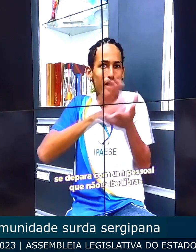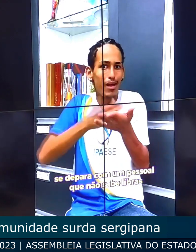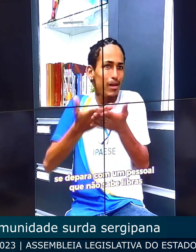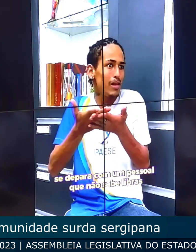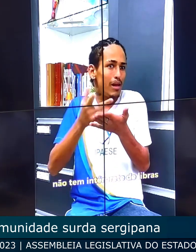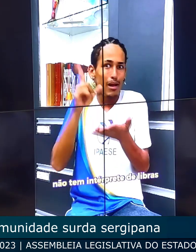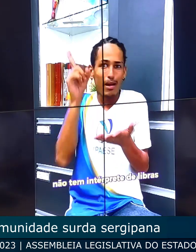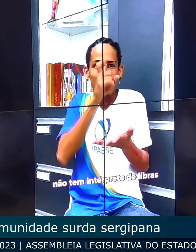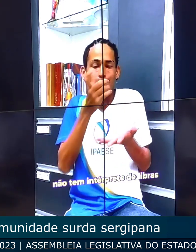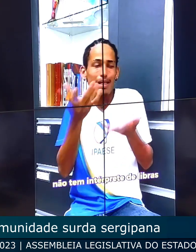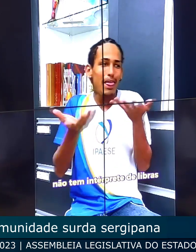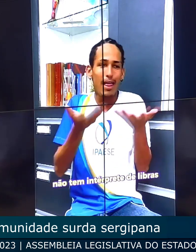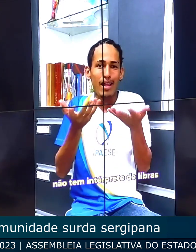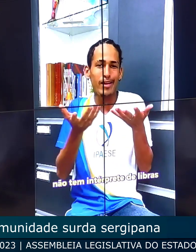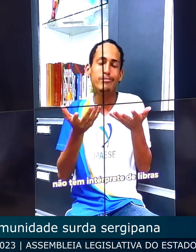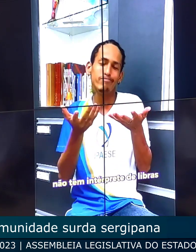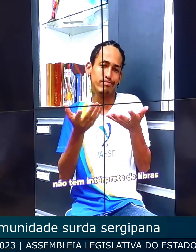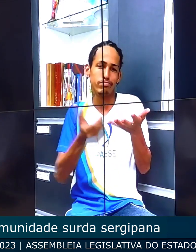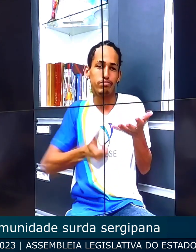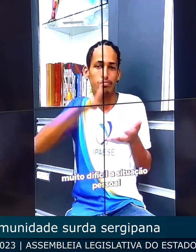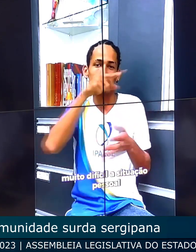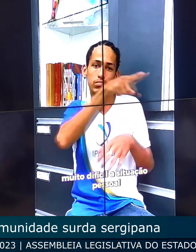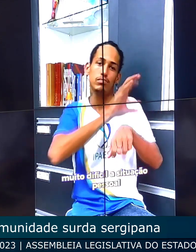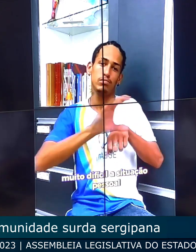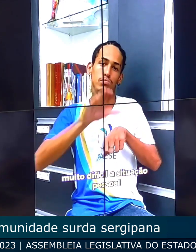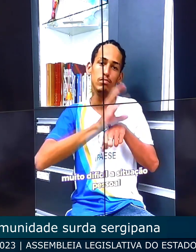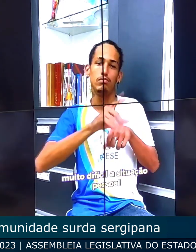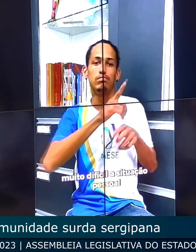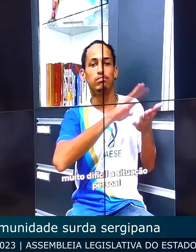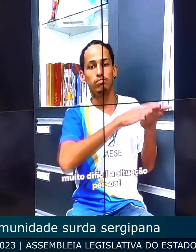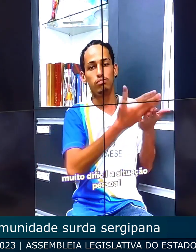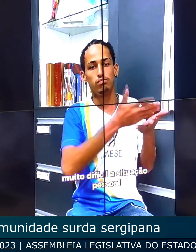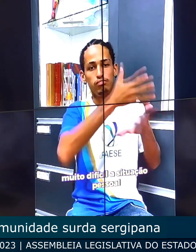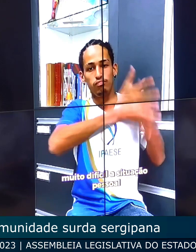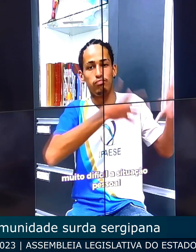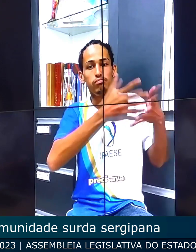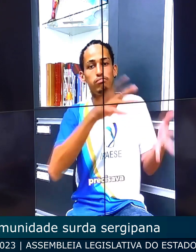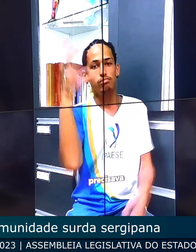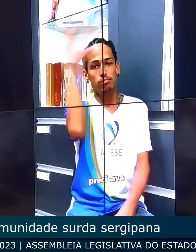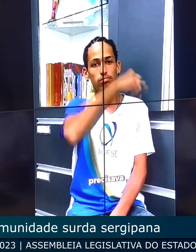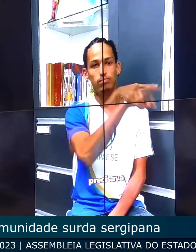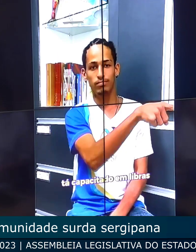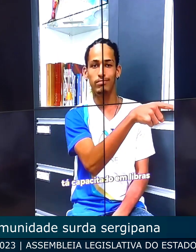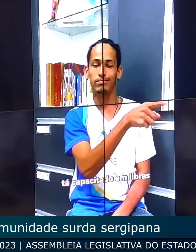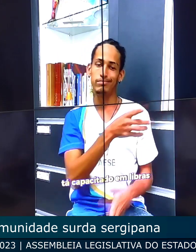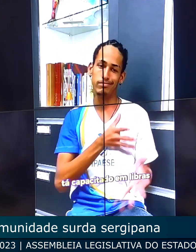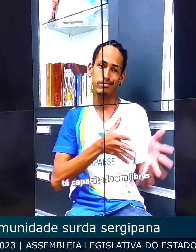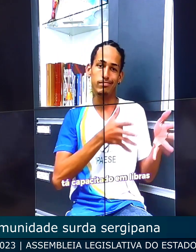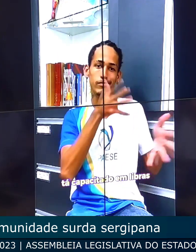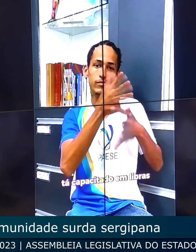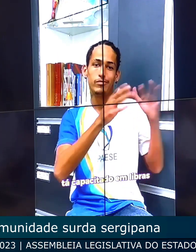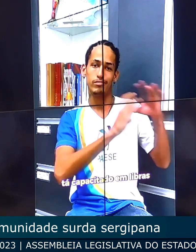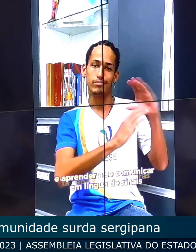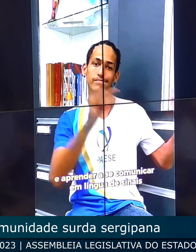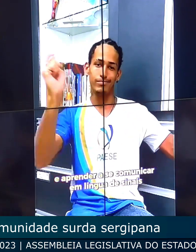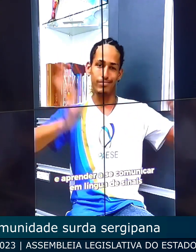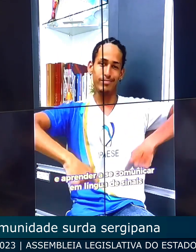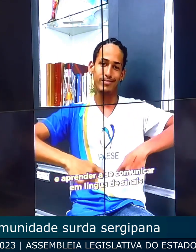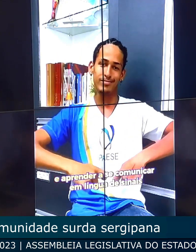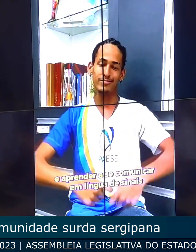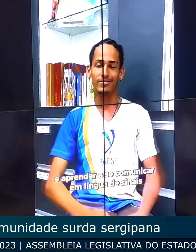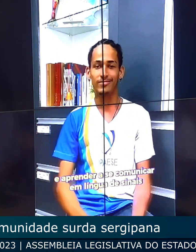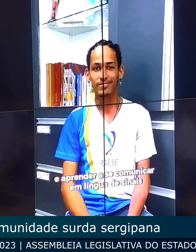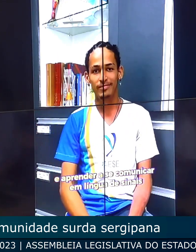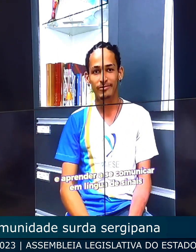sabe Libras, não tem intérprete de Libras. Muito difícil a situação. O pessoal precisava estar capacitado em Libras e aprender a